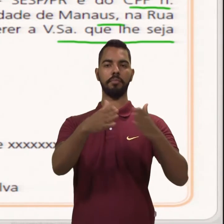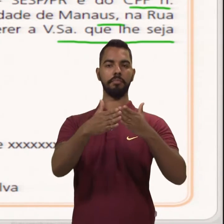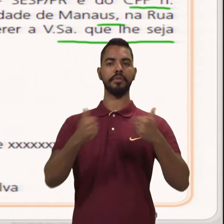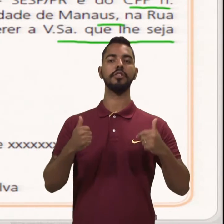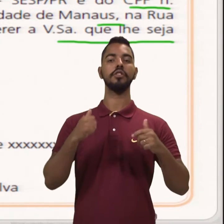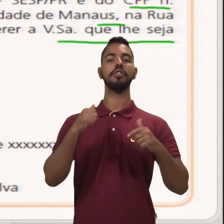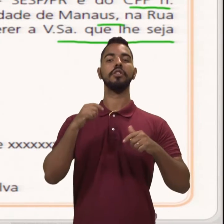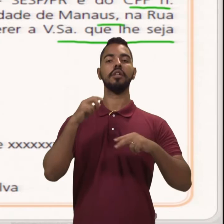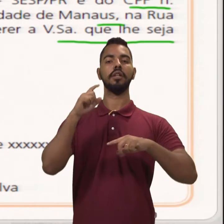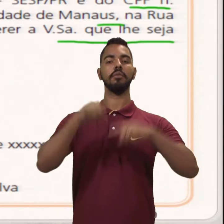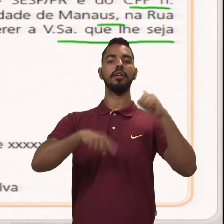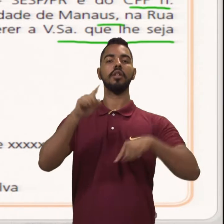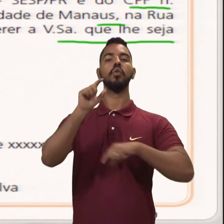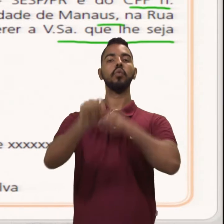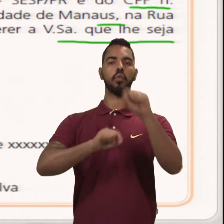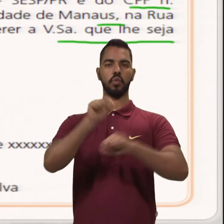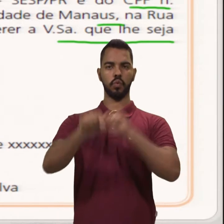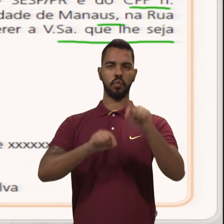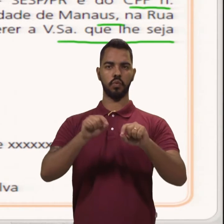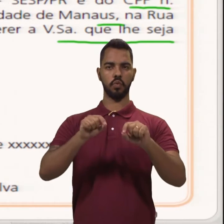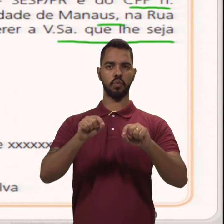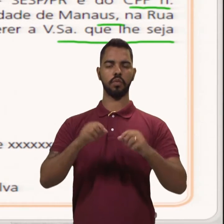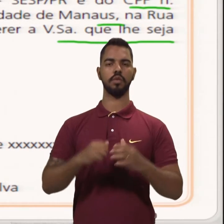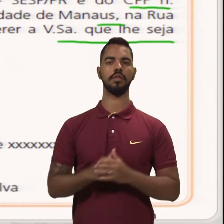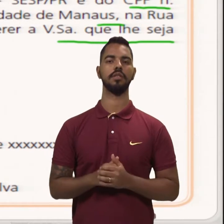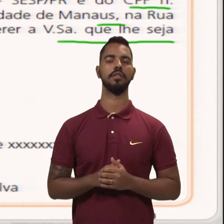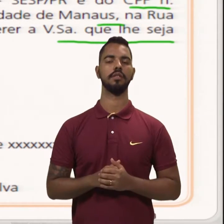Nesses termos, pede deferimento.